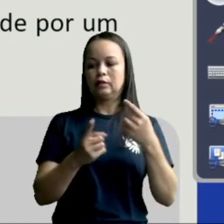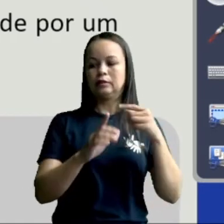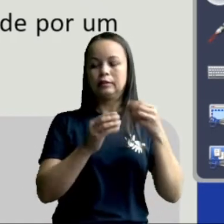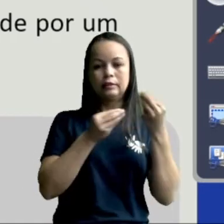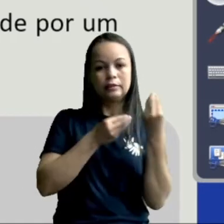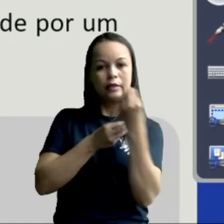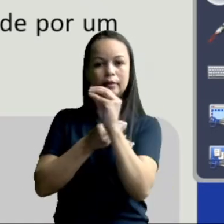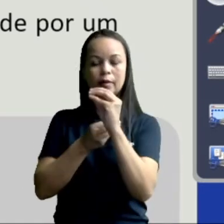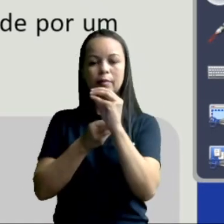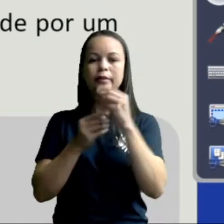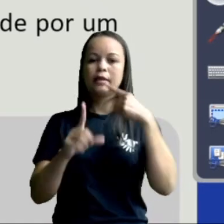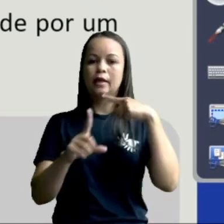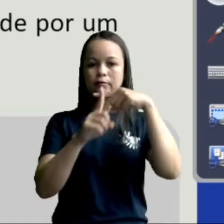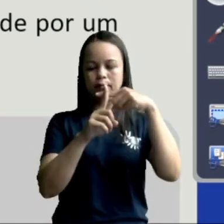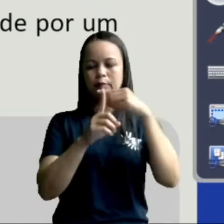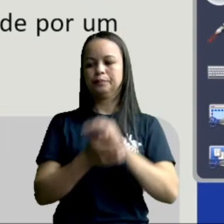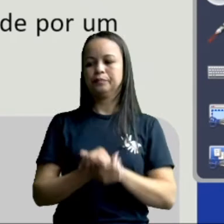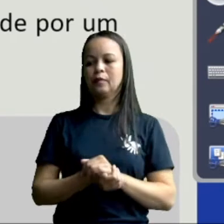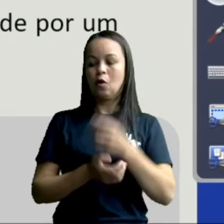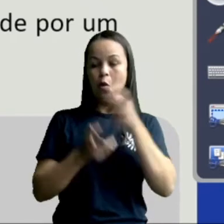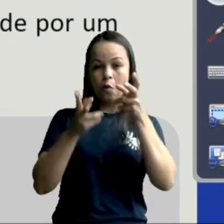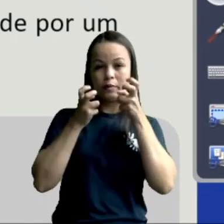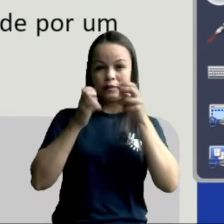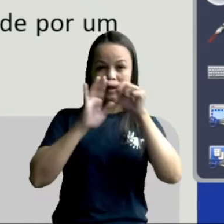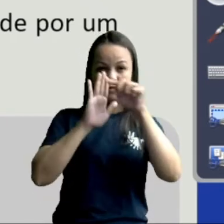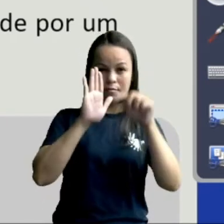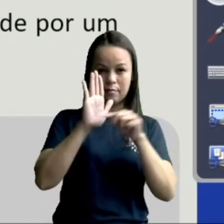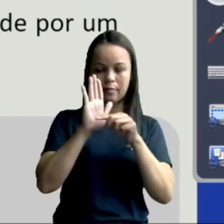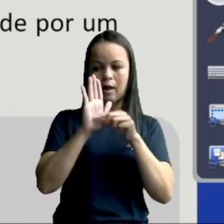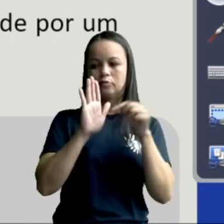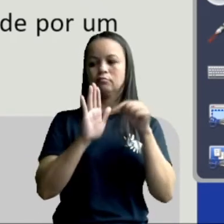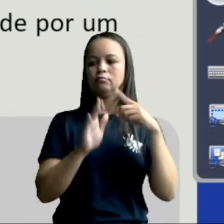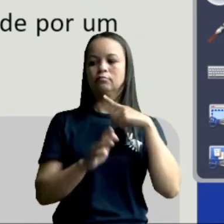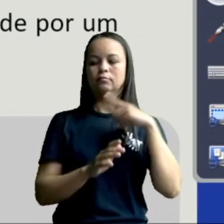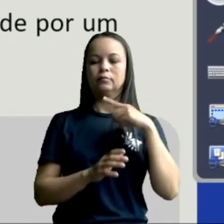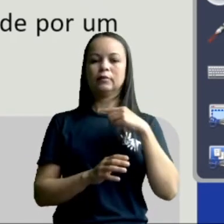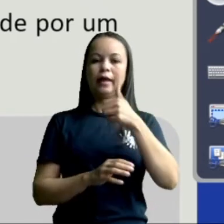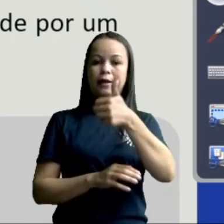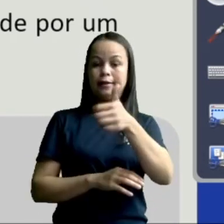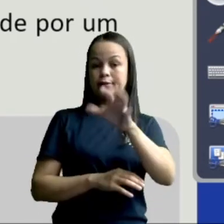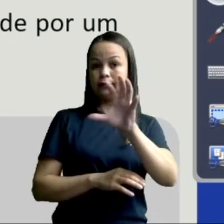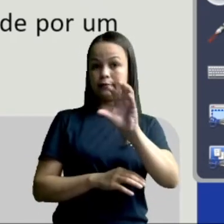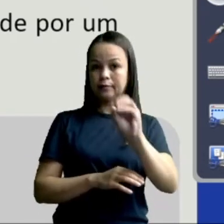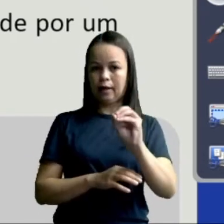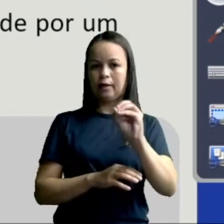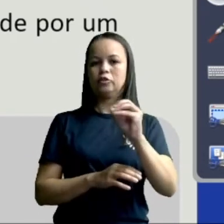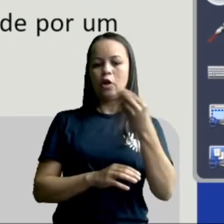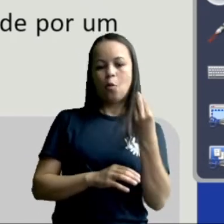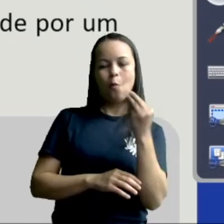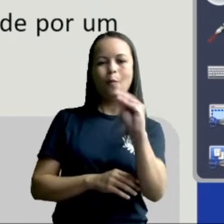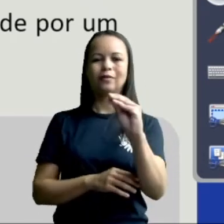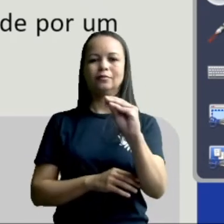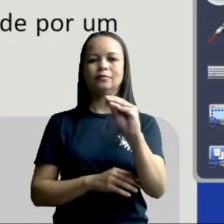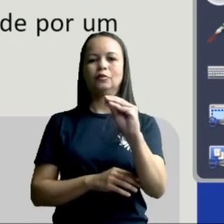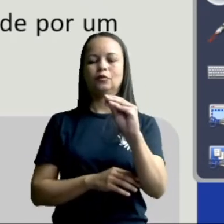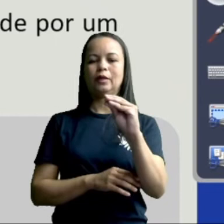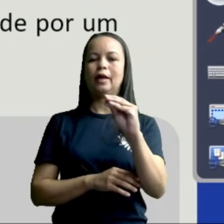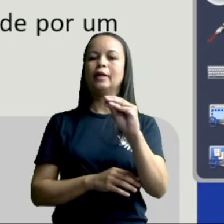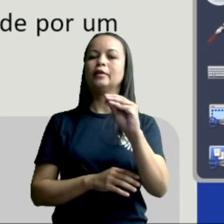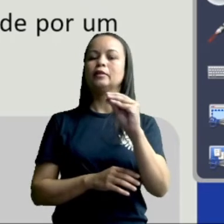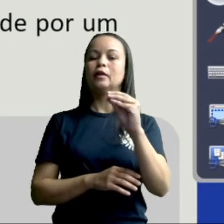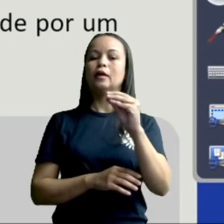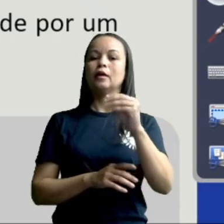soma. Veja que na linha de baixo, aqui, ó, passando para a linha de baixo, eu adicionei